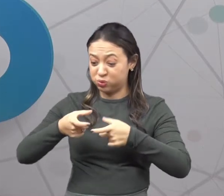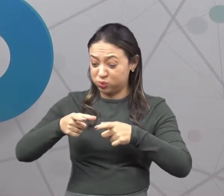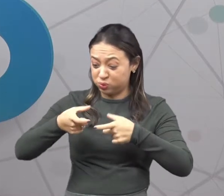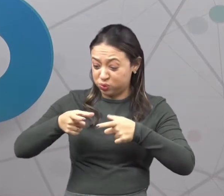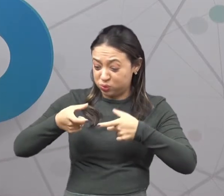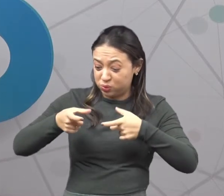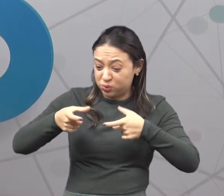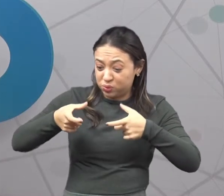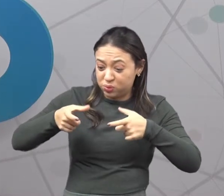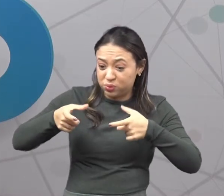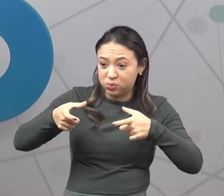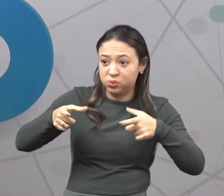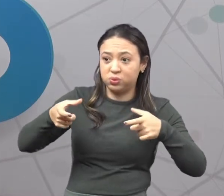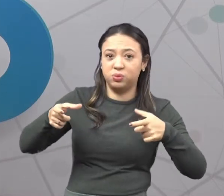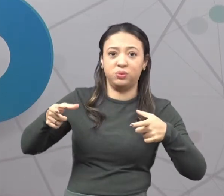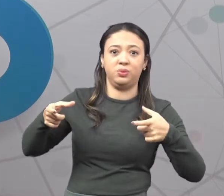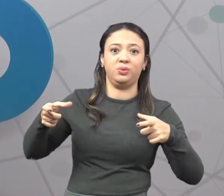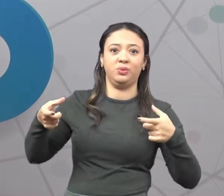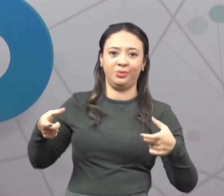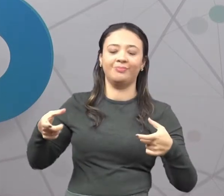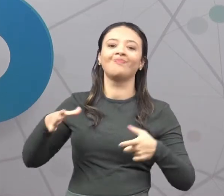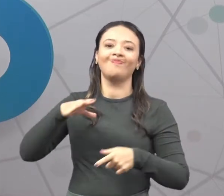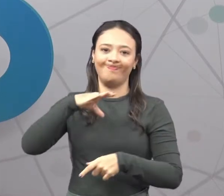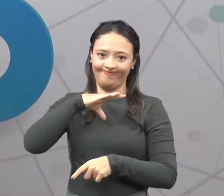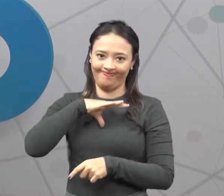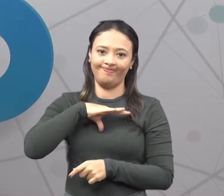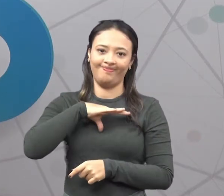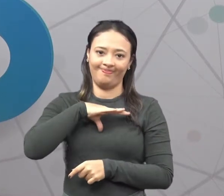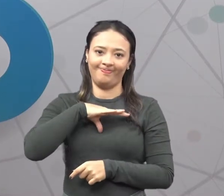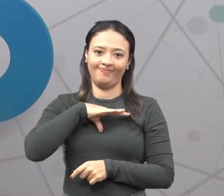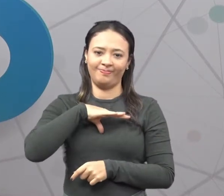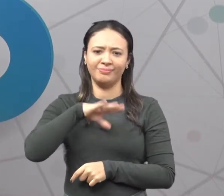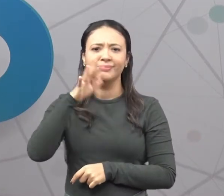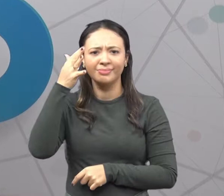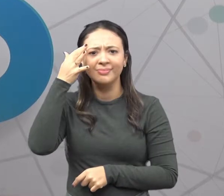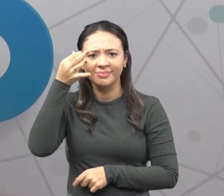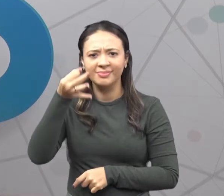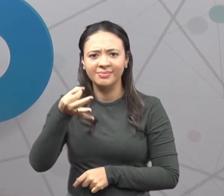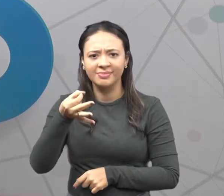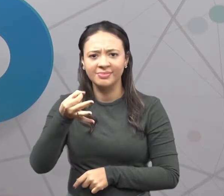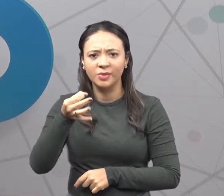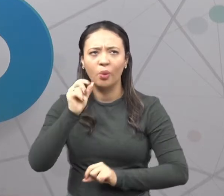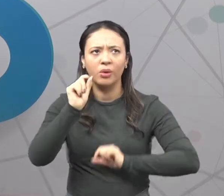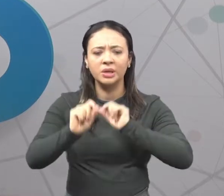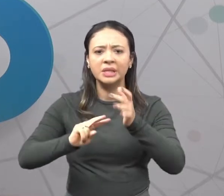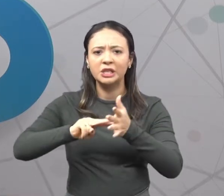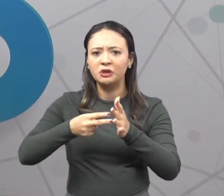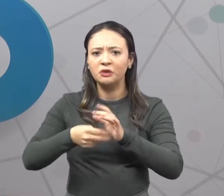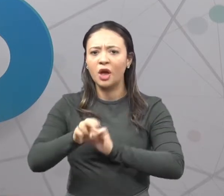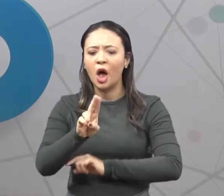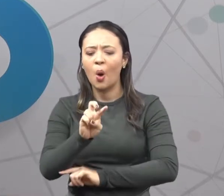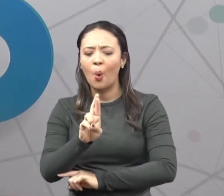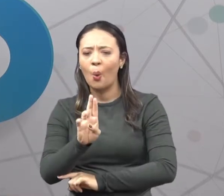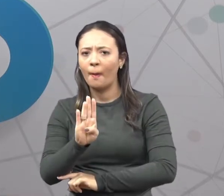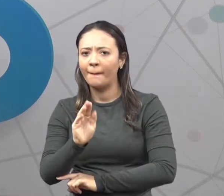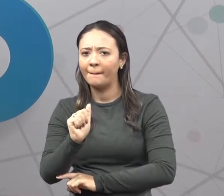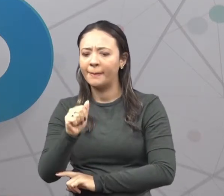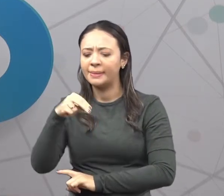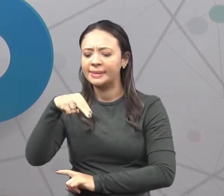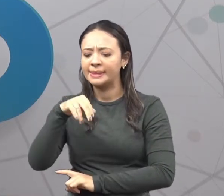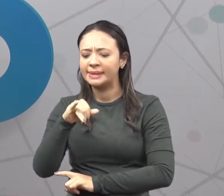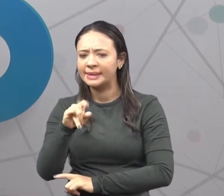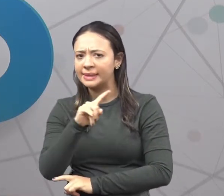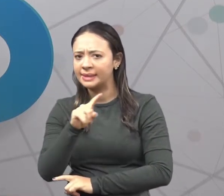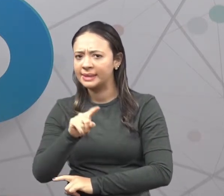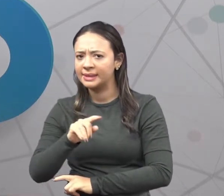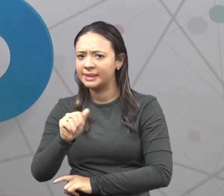acelerado dessas cidades. Compreenderam, então, o que é a urbanização? Vamos lá,